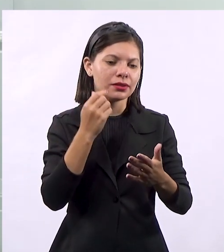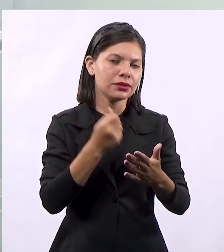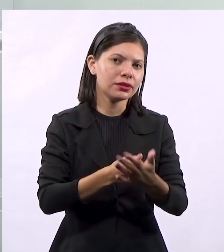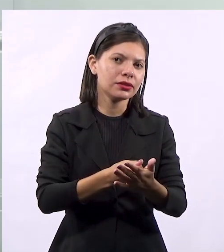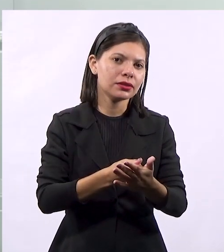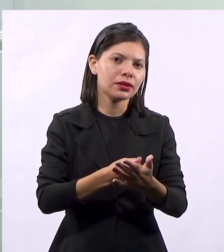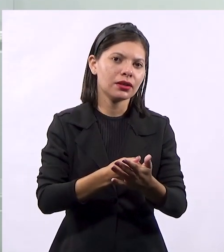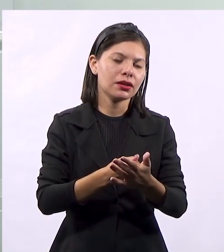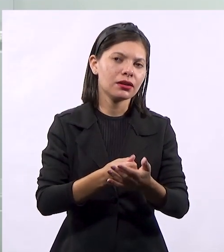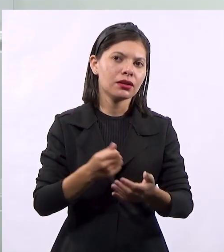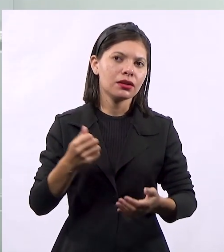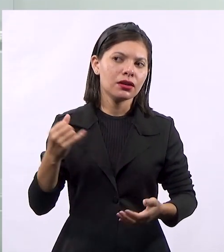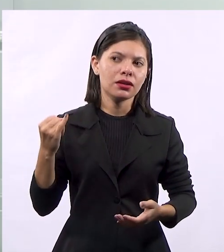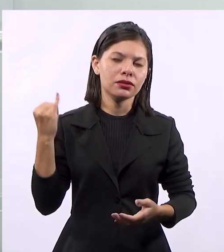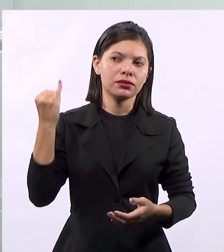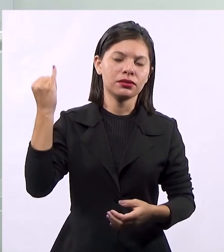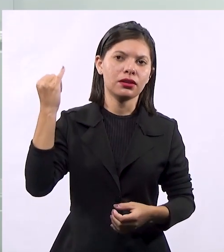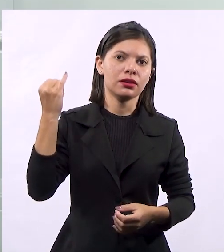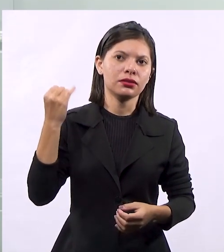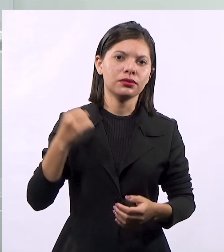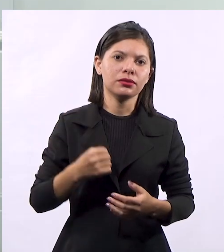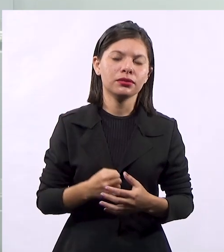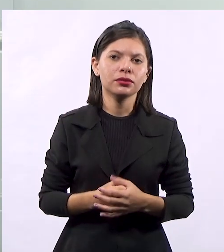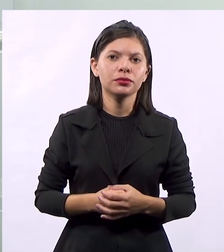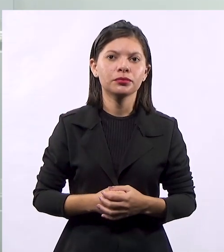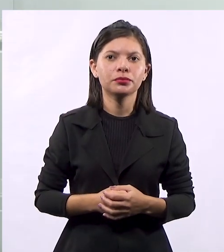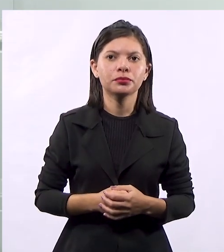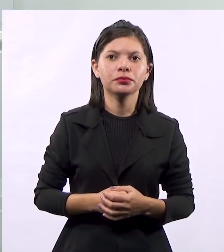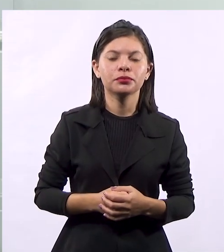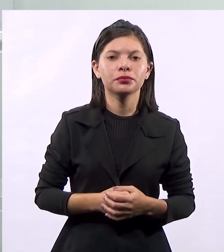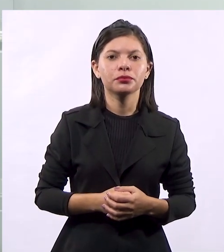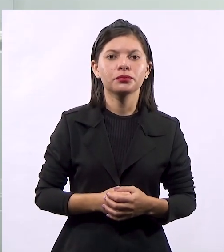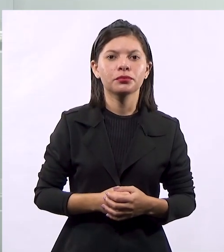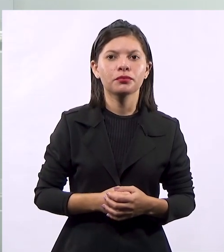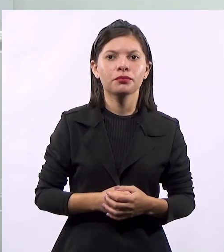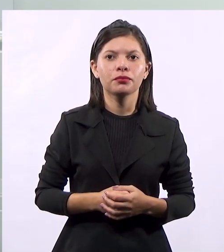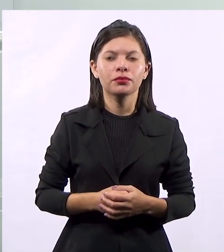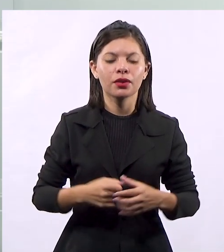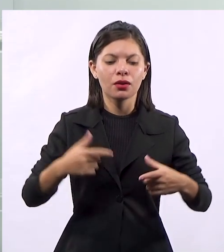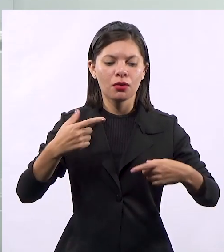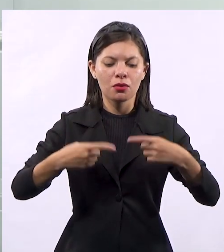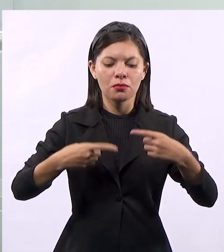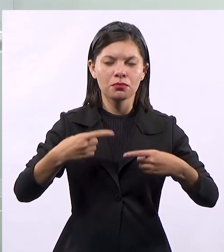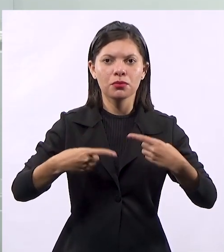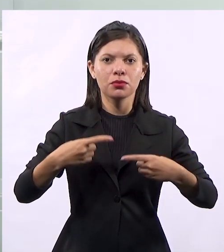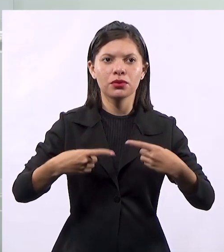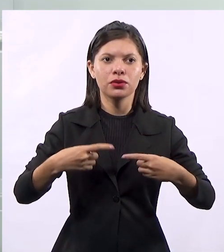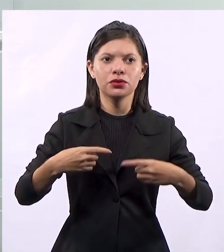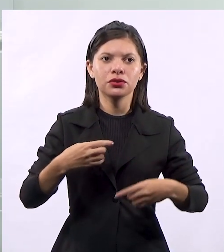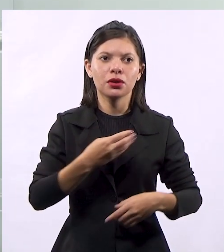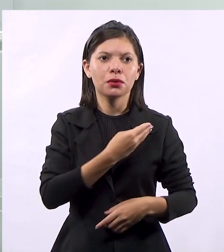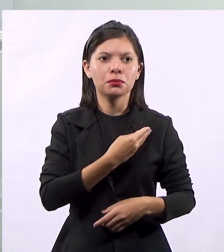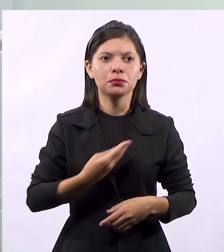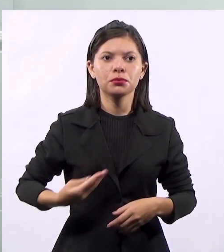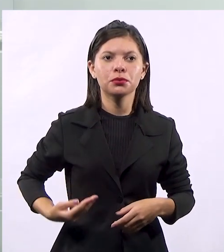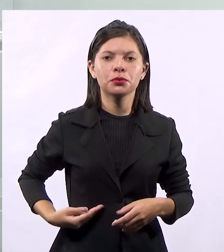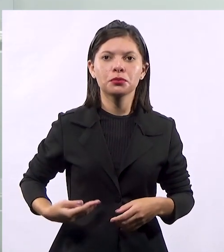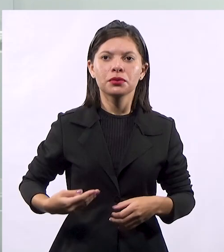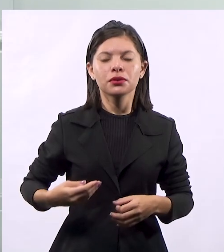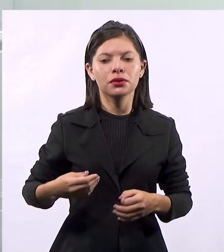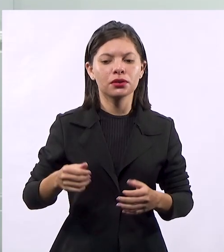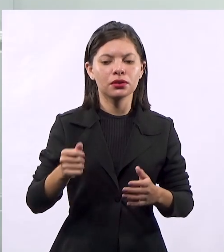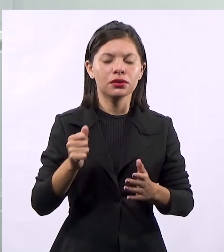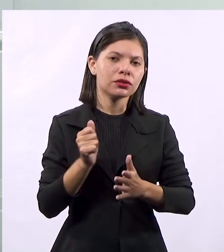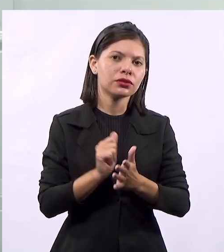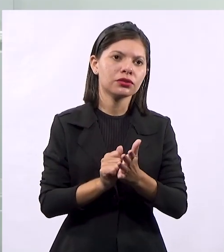elas participarem. Tanto mais elas participarem, mais haverá na legislação os direitos